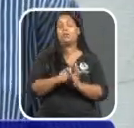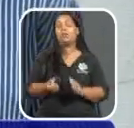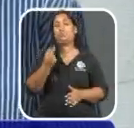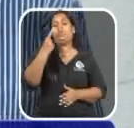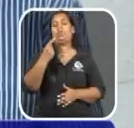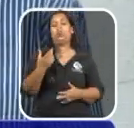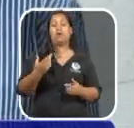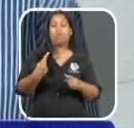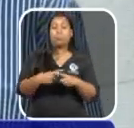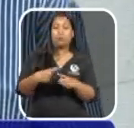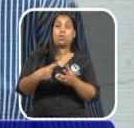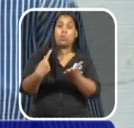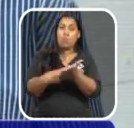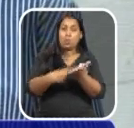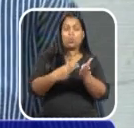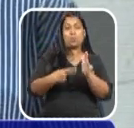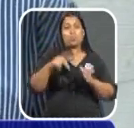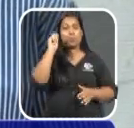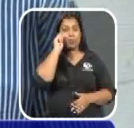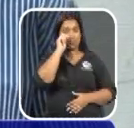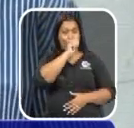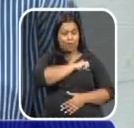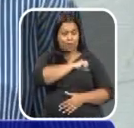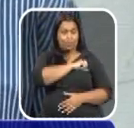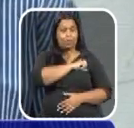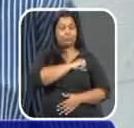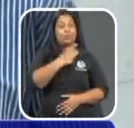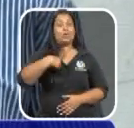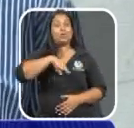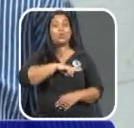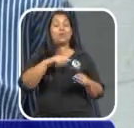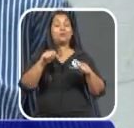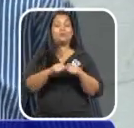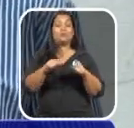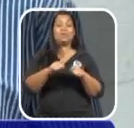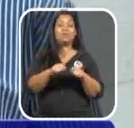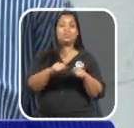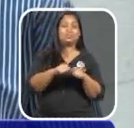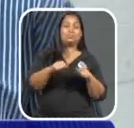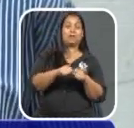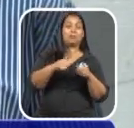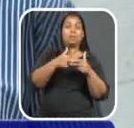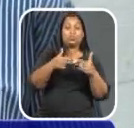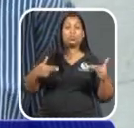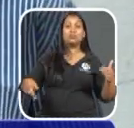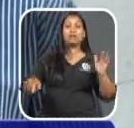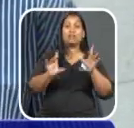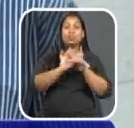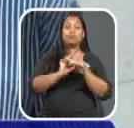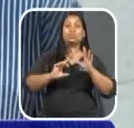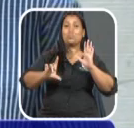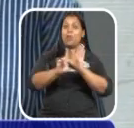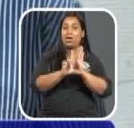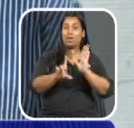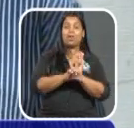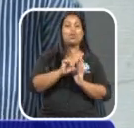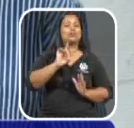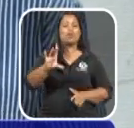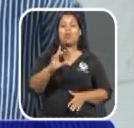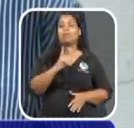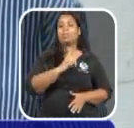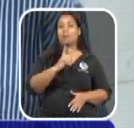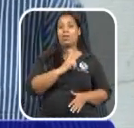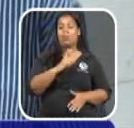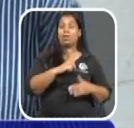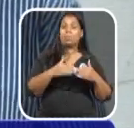foi um acordo com o município de São José do Rio Preto, e nós fizemos até um adendo na própria lei, que só se aplicaria